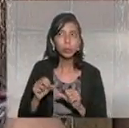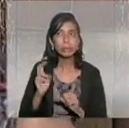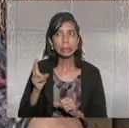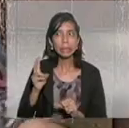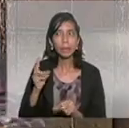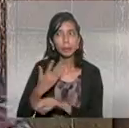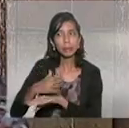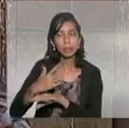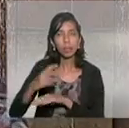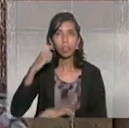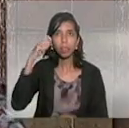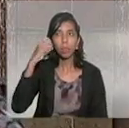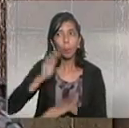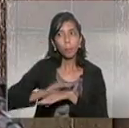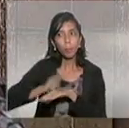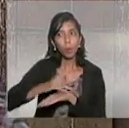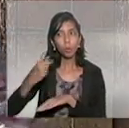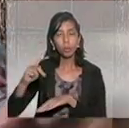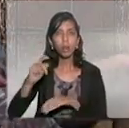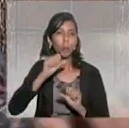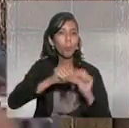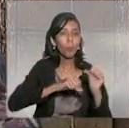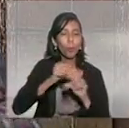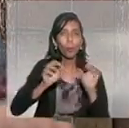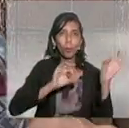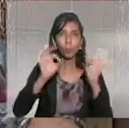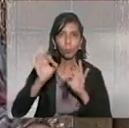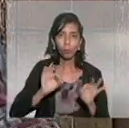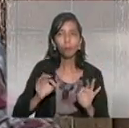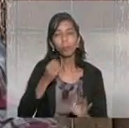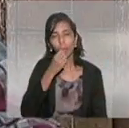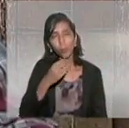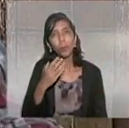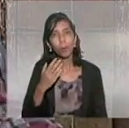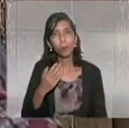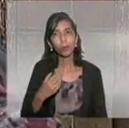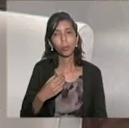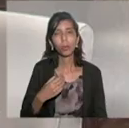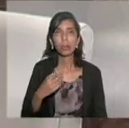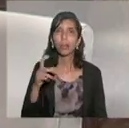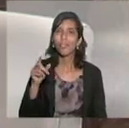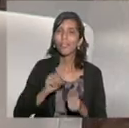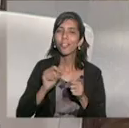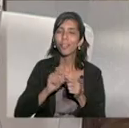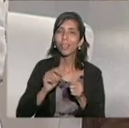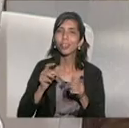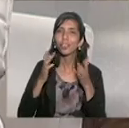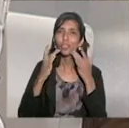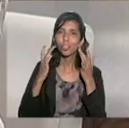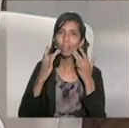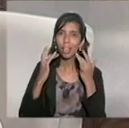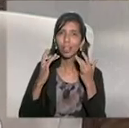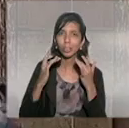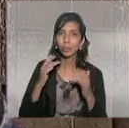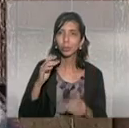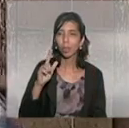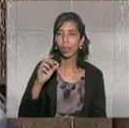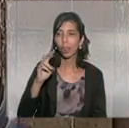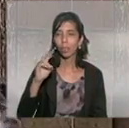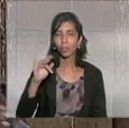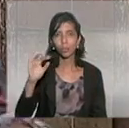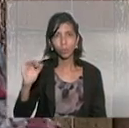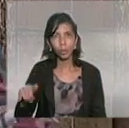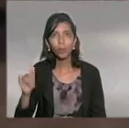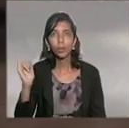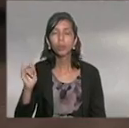Eu trabalho muito com os atores mudando o próprio cenário. Eu acho que o cenário tem que ser parte viva da história. É bacana isso. Você fez muito isso no Tudo ou Nada. E no Love Story também.